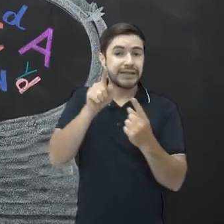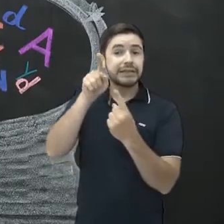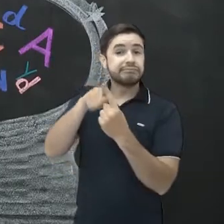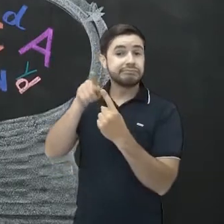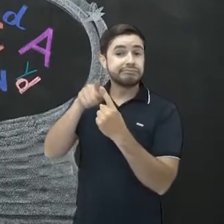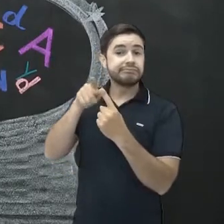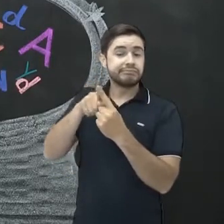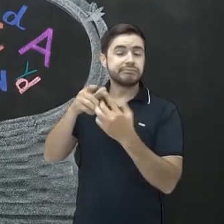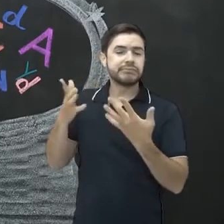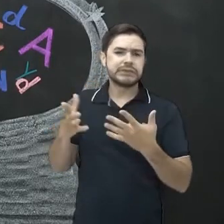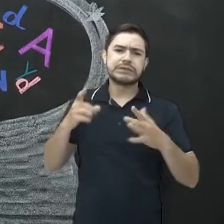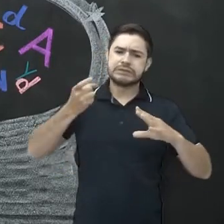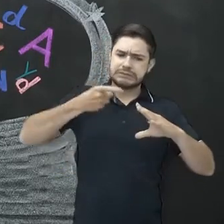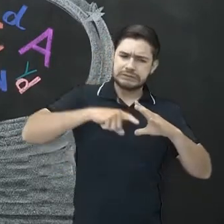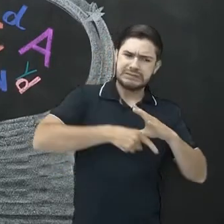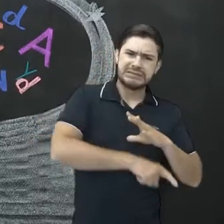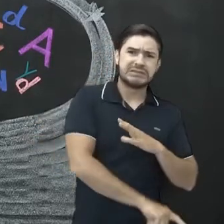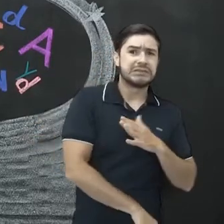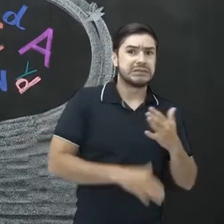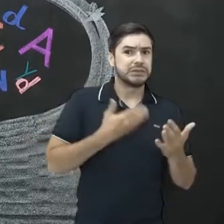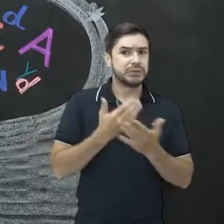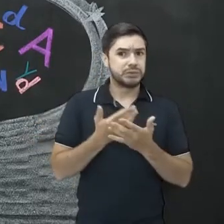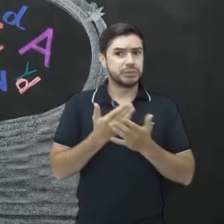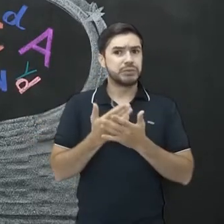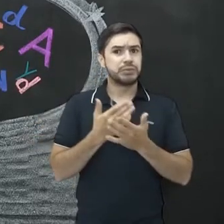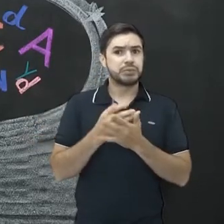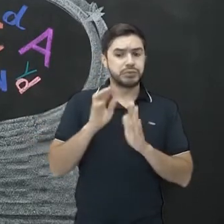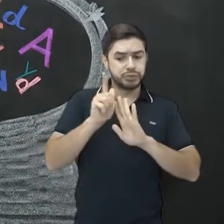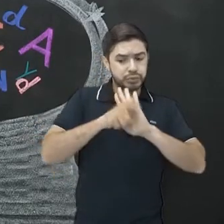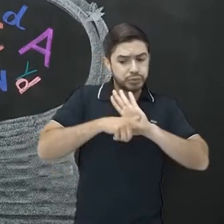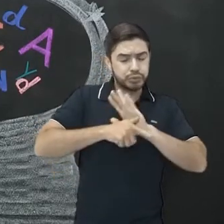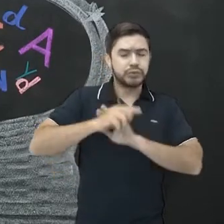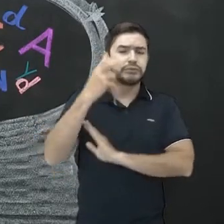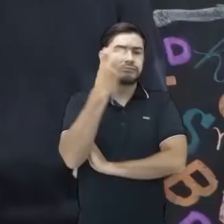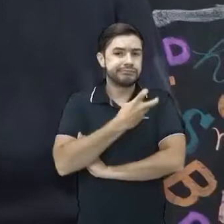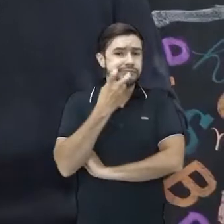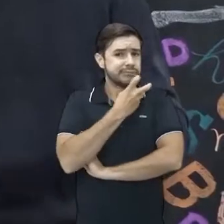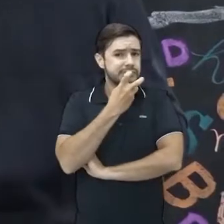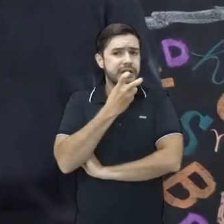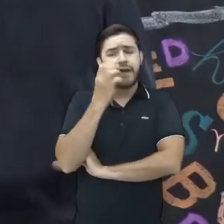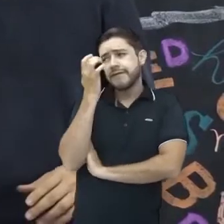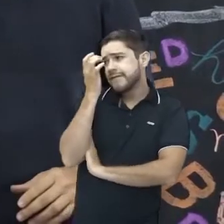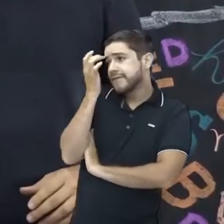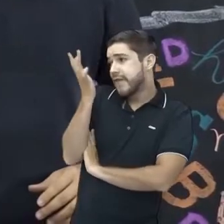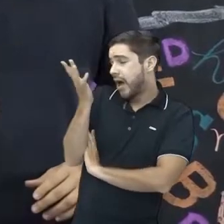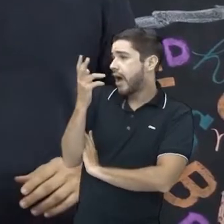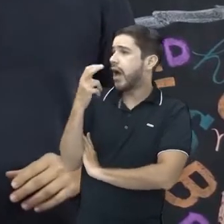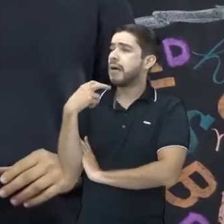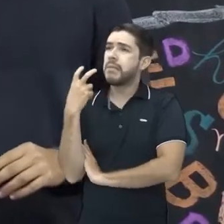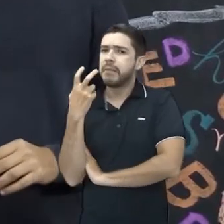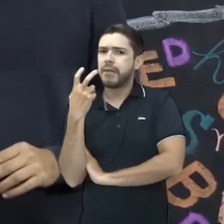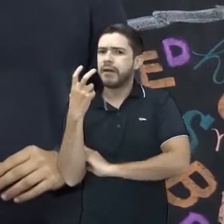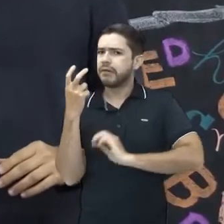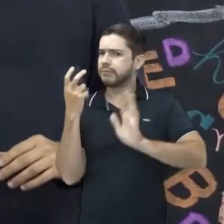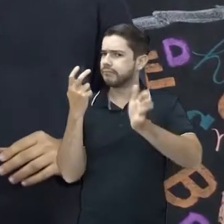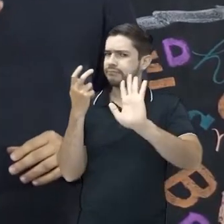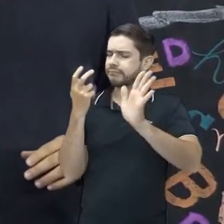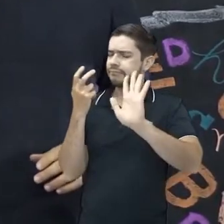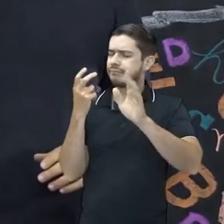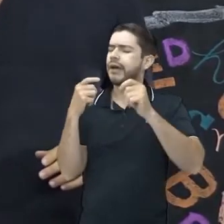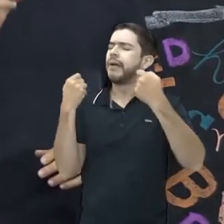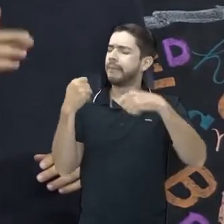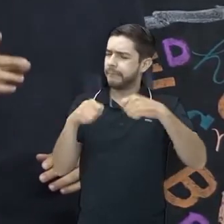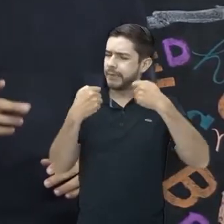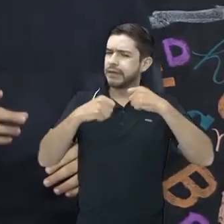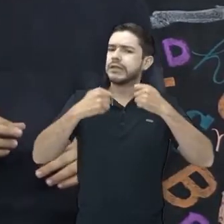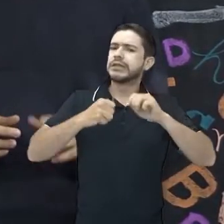mais complexo o estudo dos gêneros orais, porque para muita gente falar é muito fácil, não depende de regras, mas não é bem assim. Você precisa